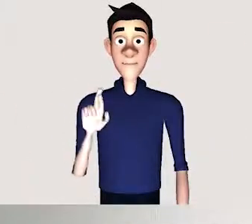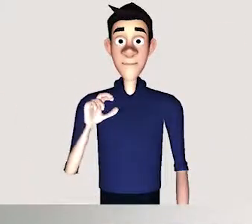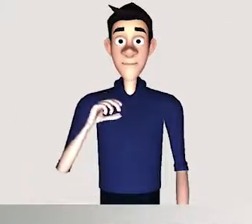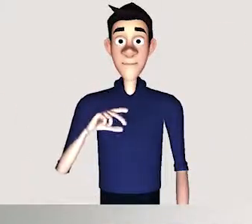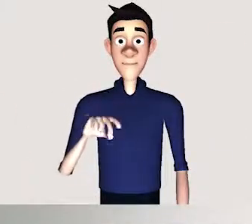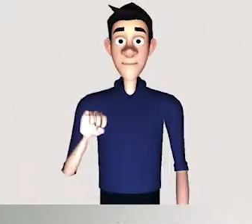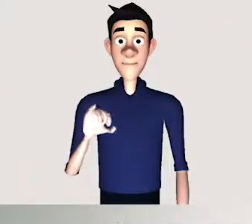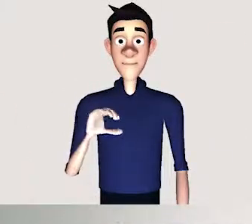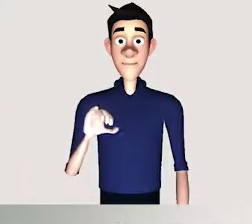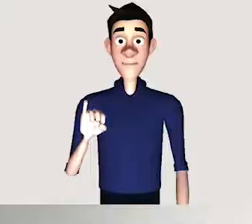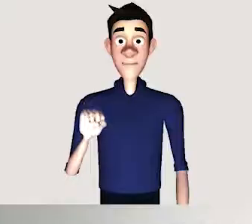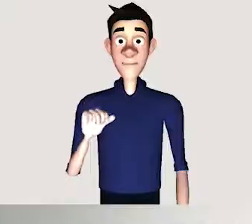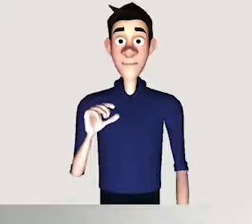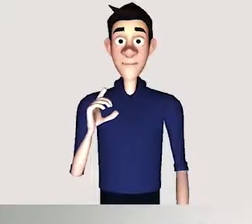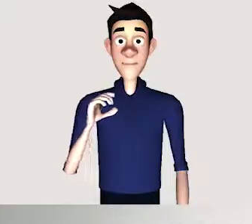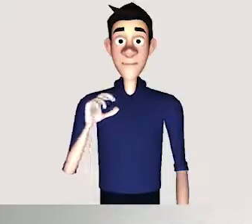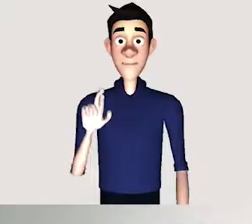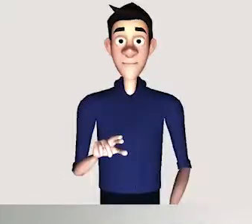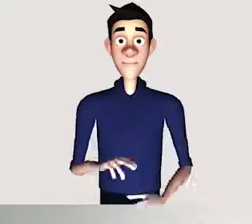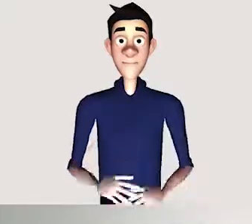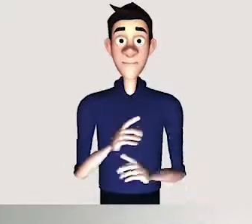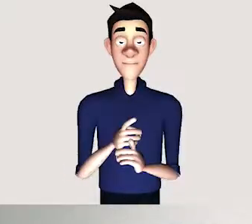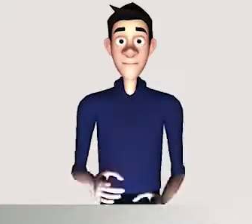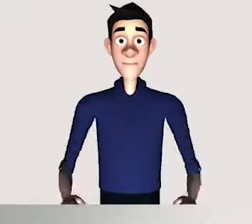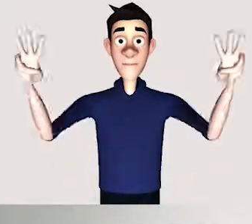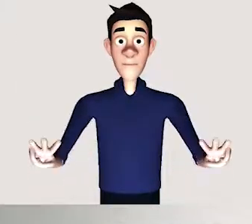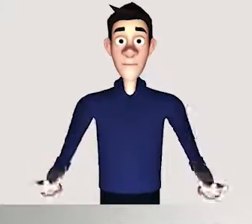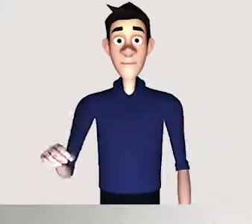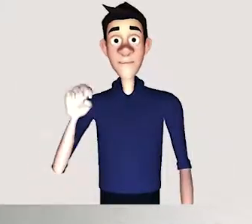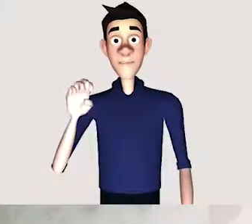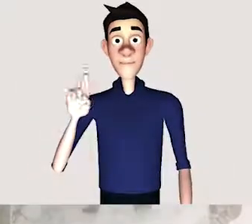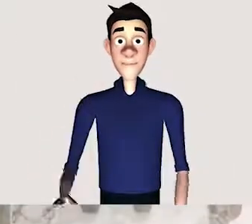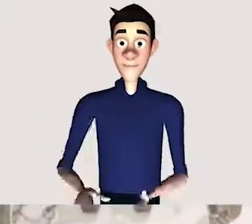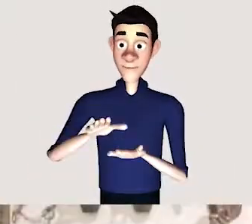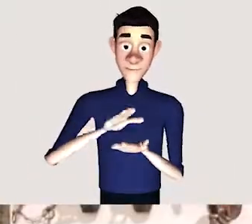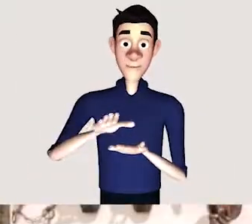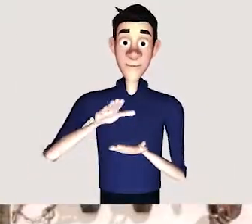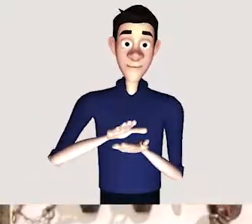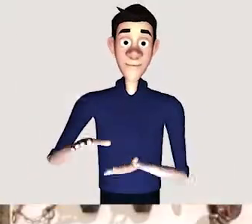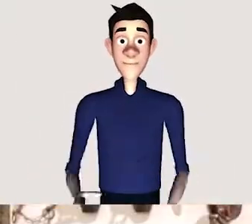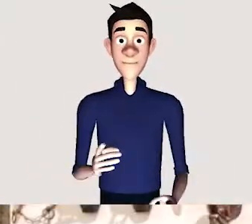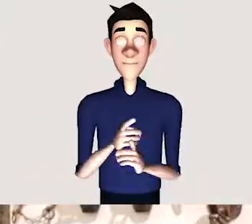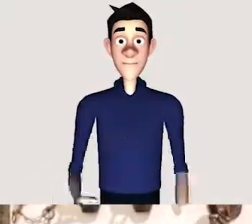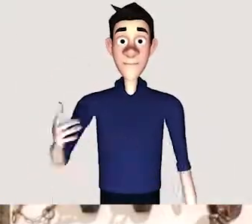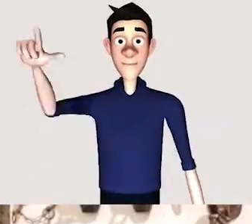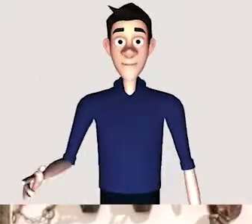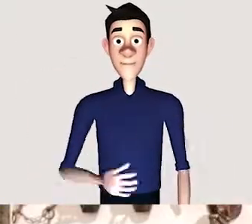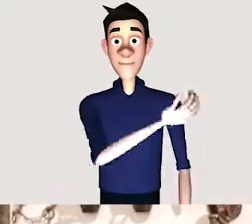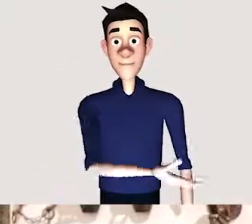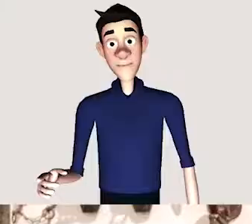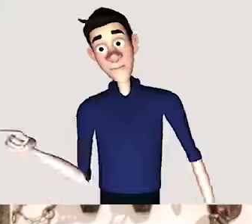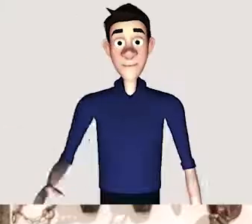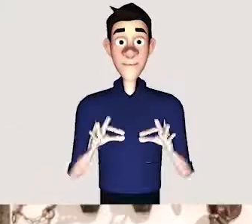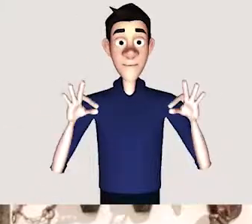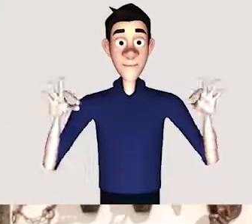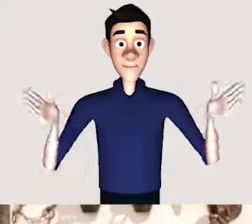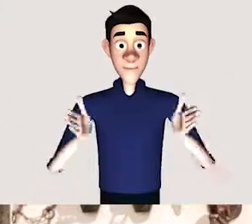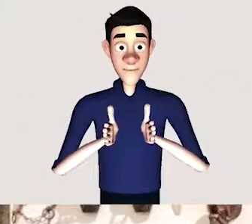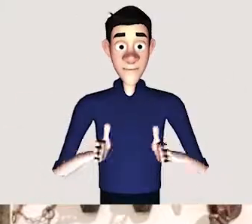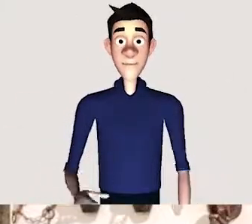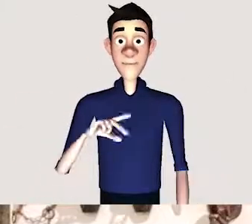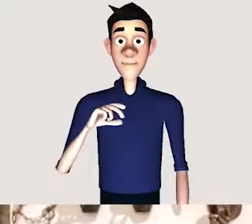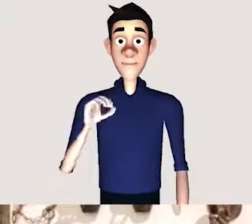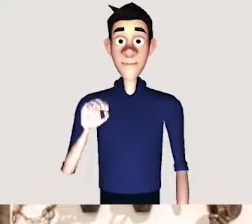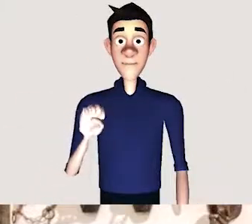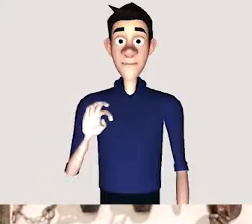política. Então, aí nós temos um quadro importante para pensar os museus. São lugares de memória. Sim,